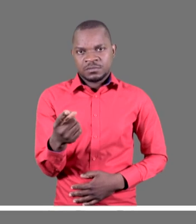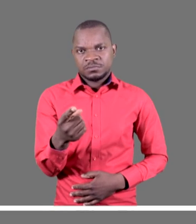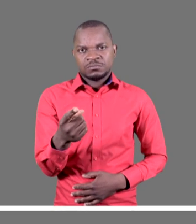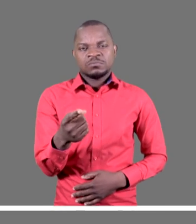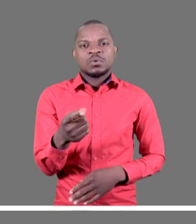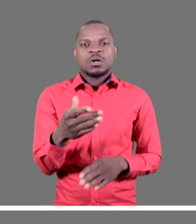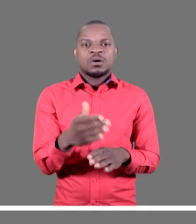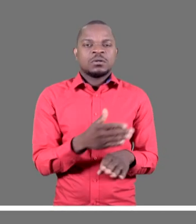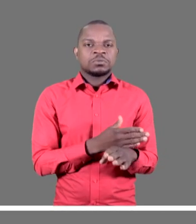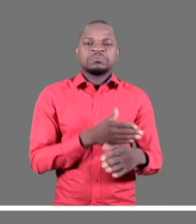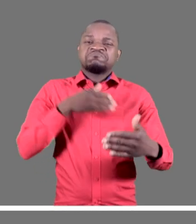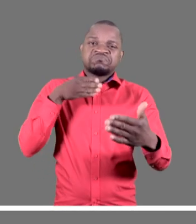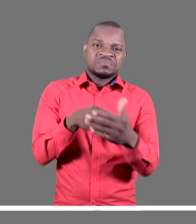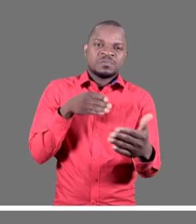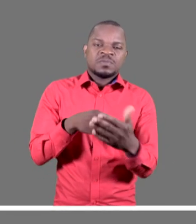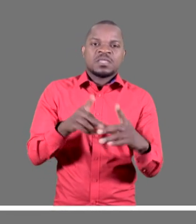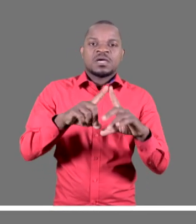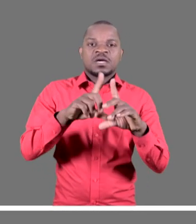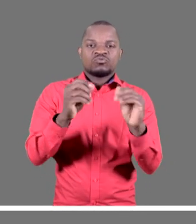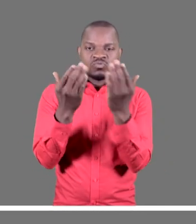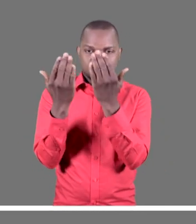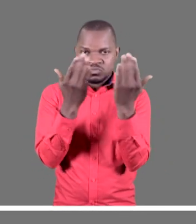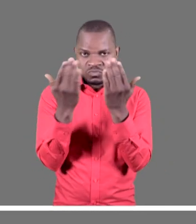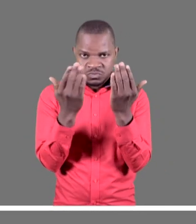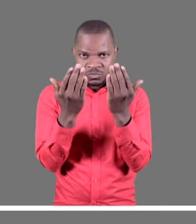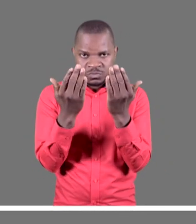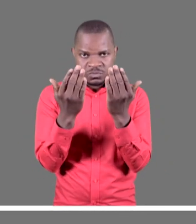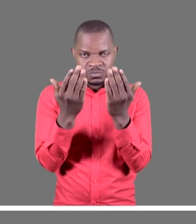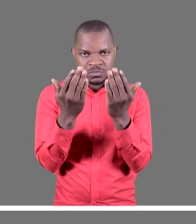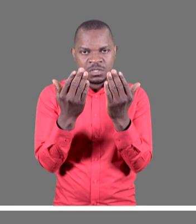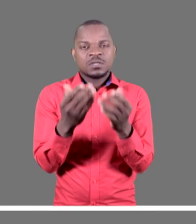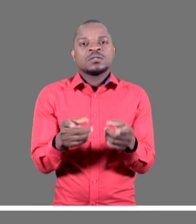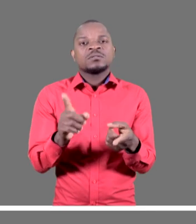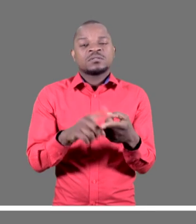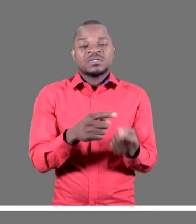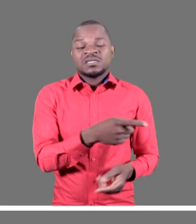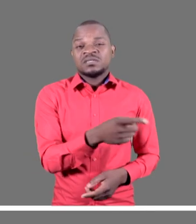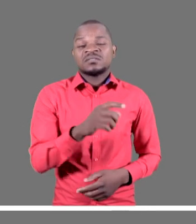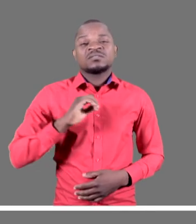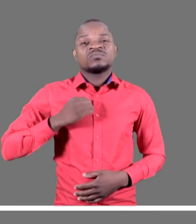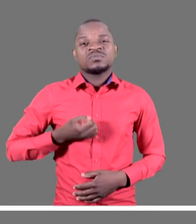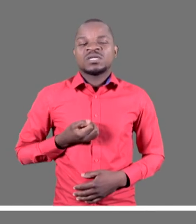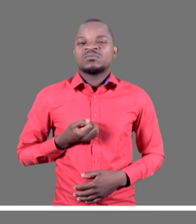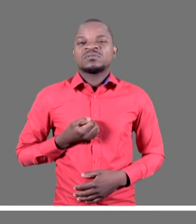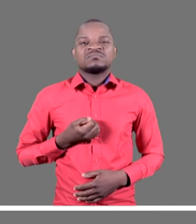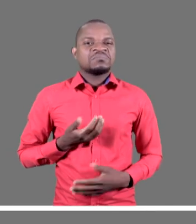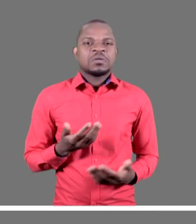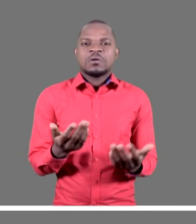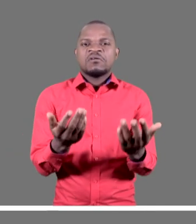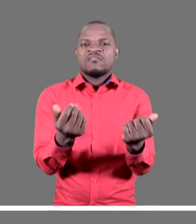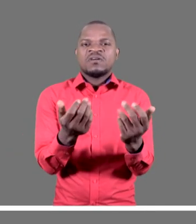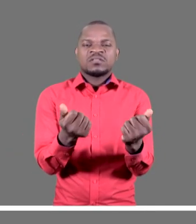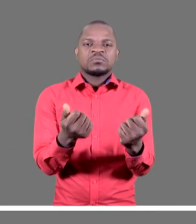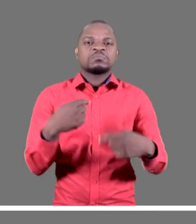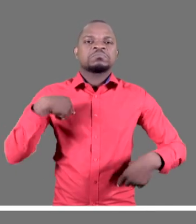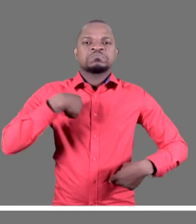muito acesso à educação, deixam-se, são facilmente influenciadas